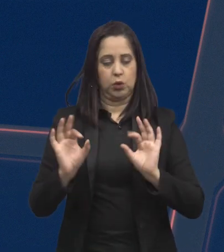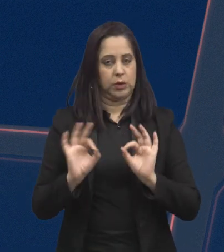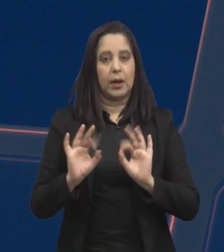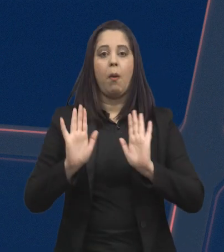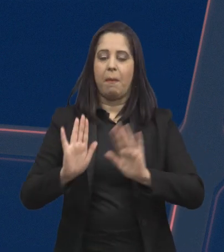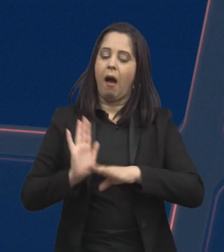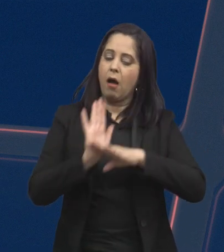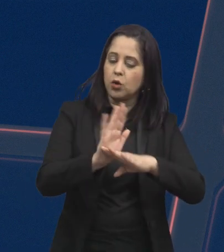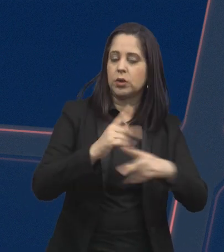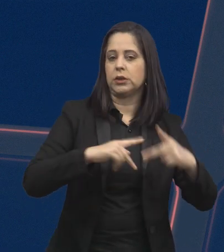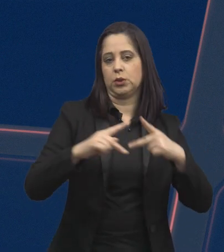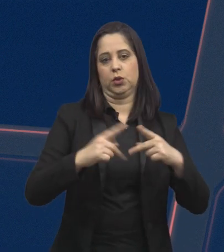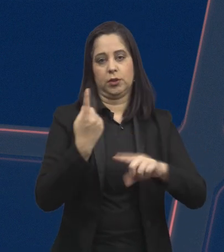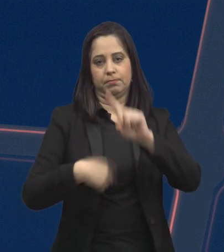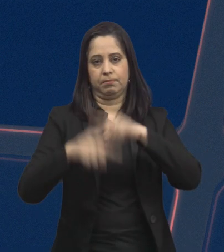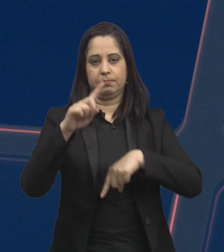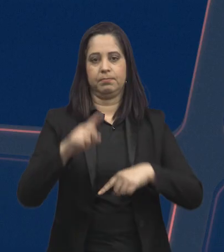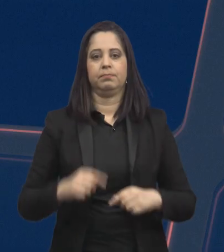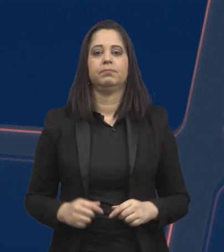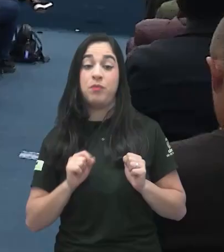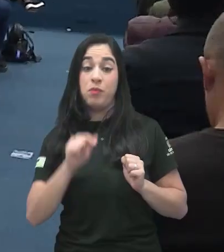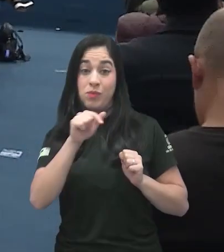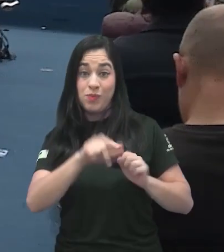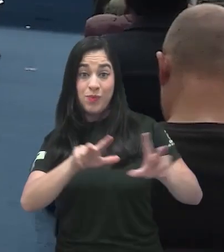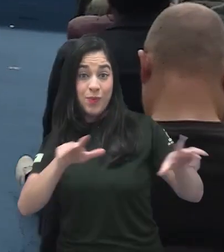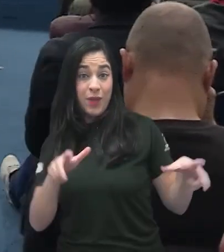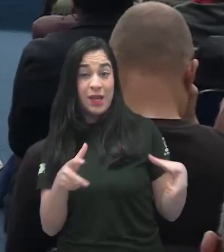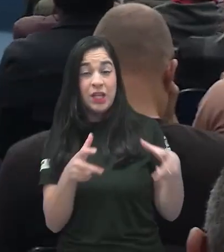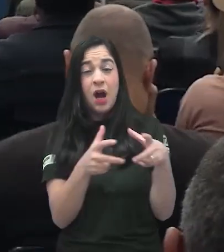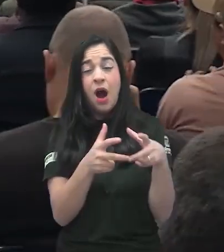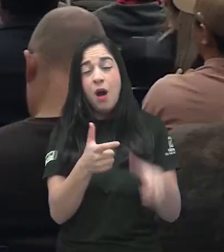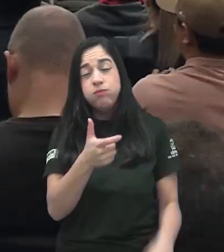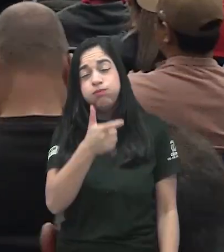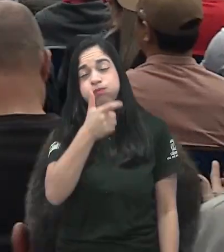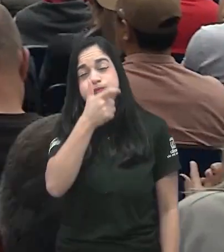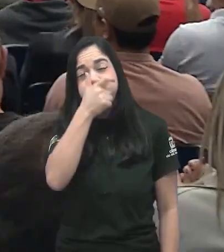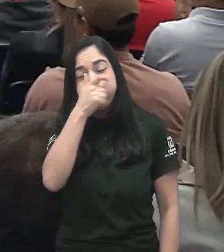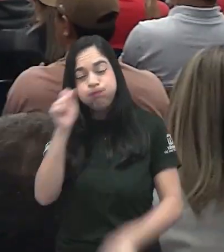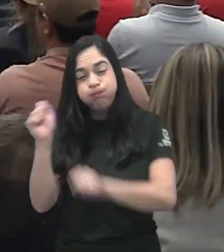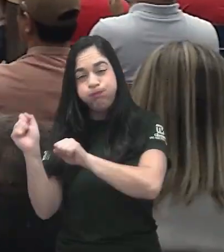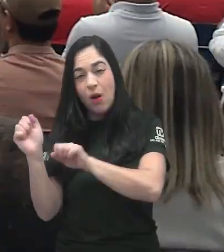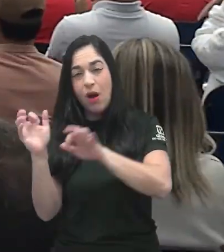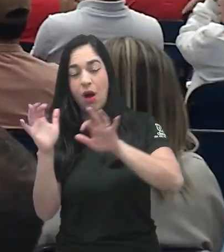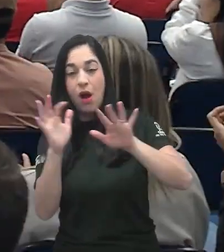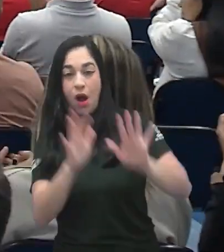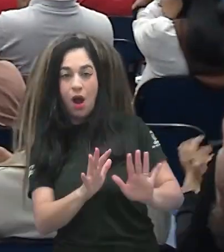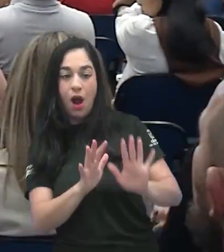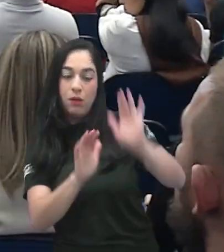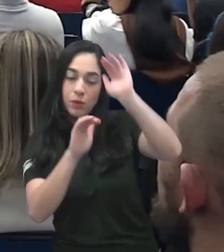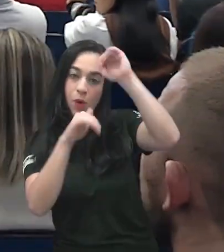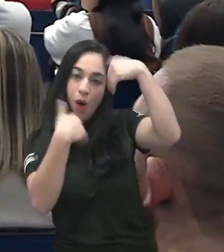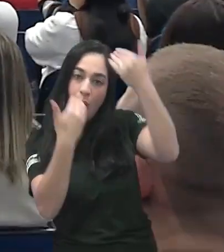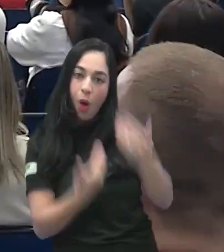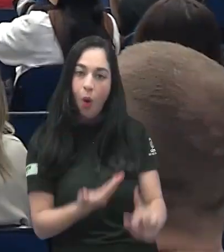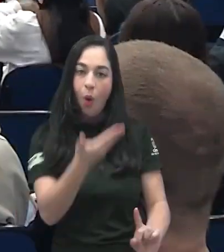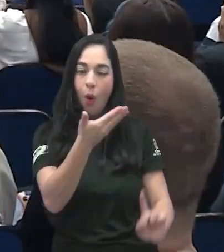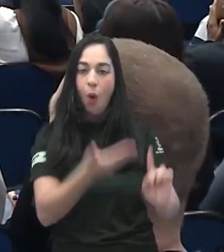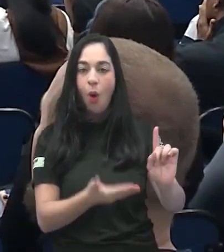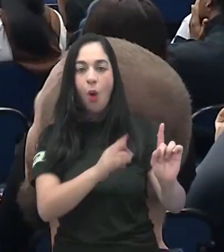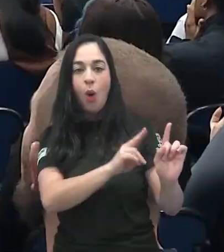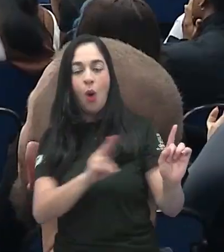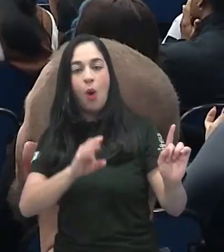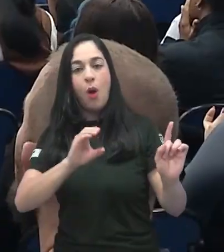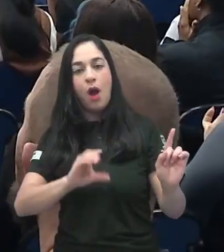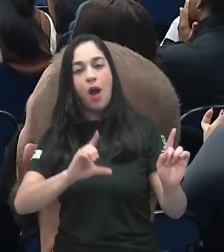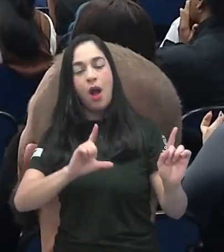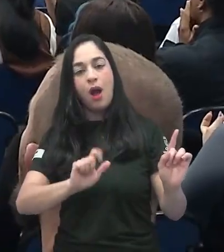José, mas que fazem a diferença no dia a dia da cidade. Plenário da Câmara Municipal cheio para prestigiar a entrega do título